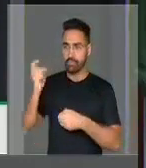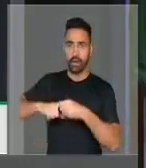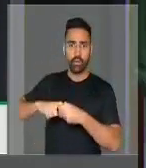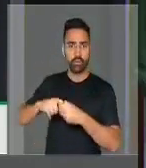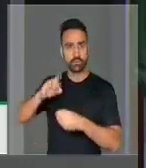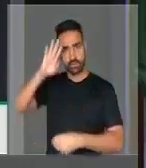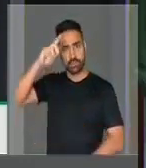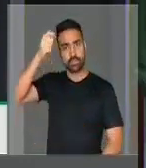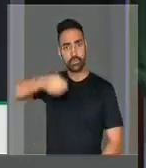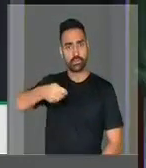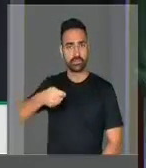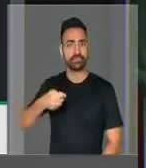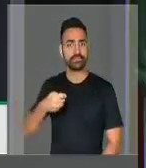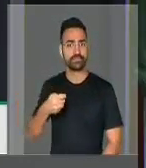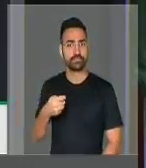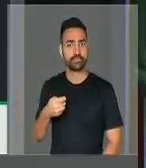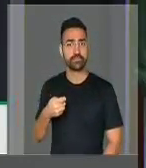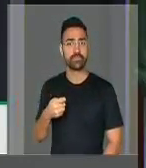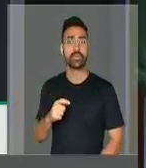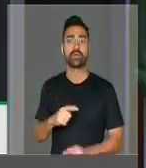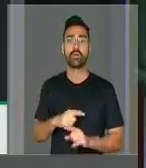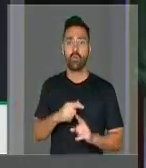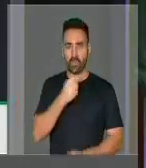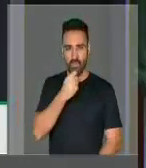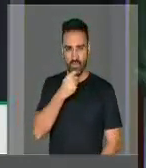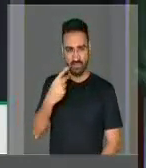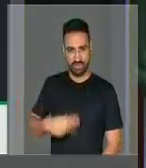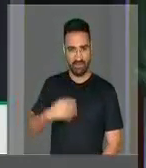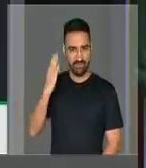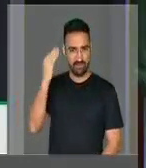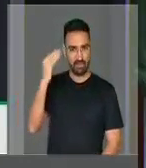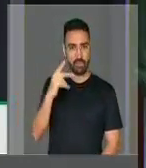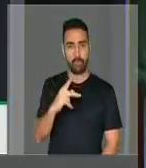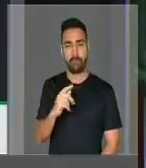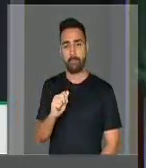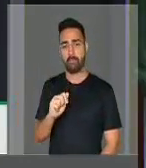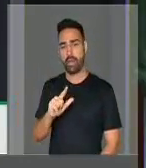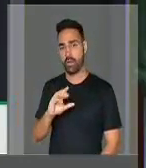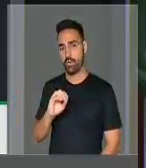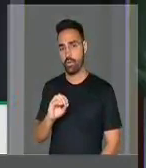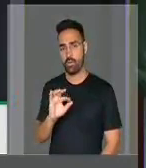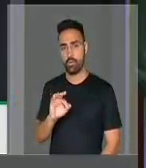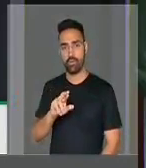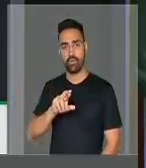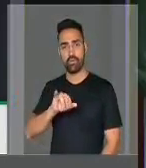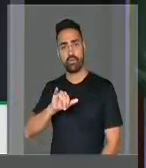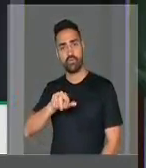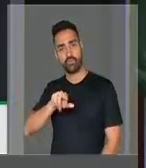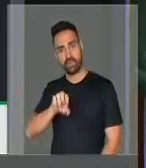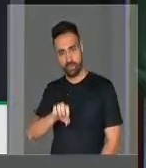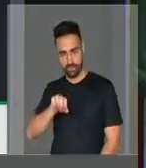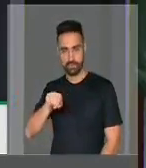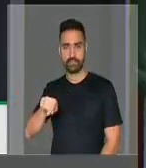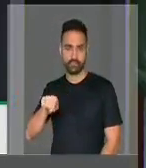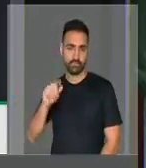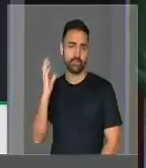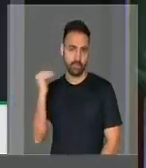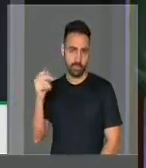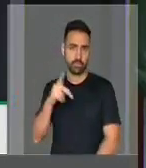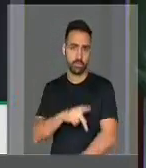autoritarismos. Nosso grande Paulo Freire, educador, pedagogo